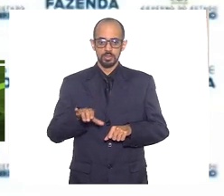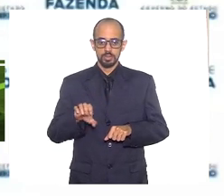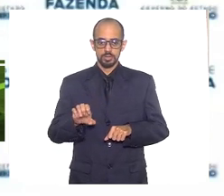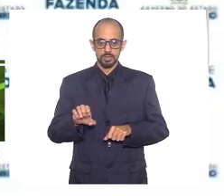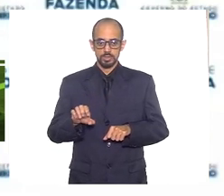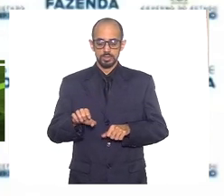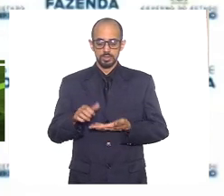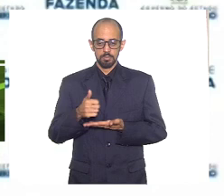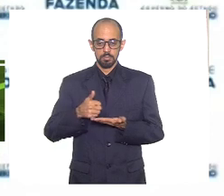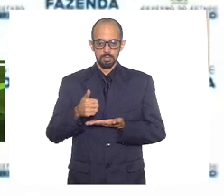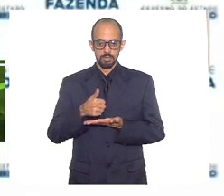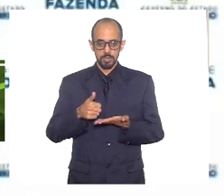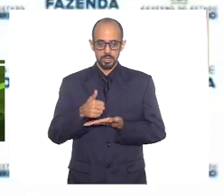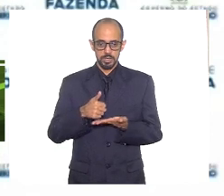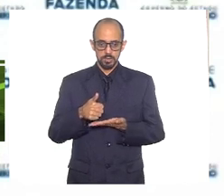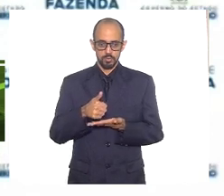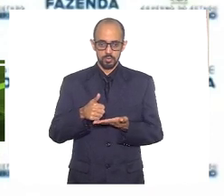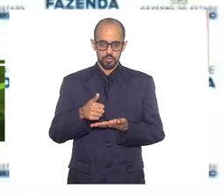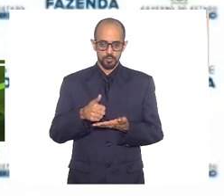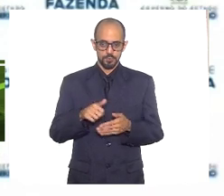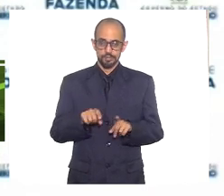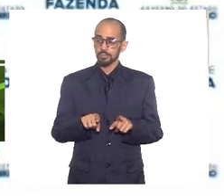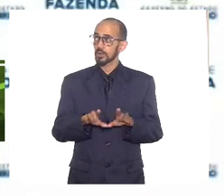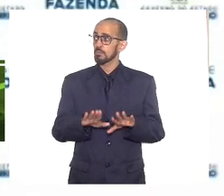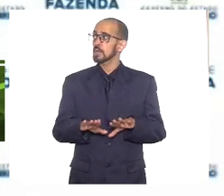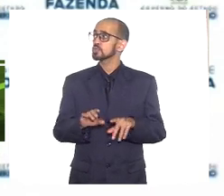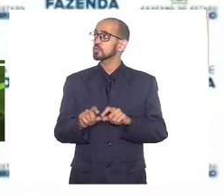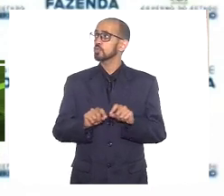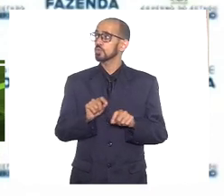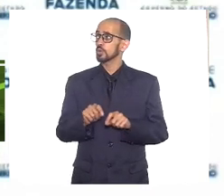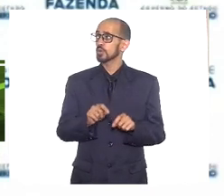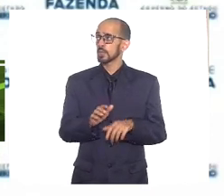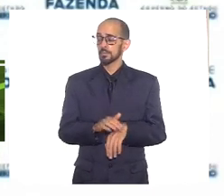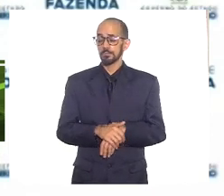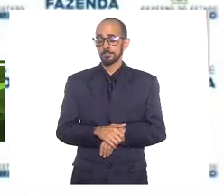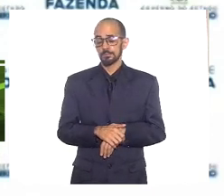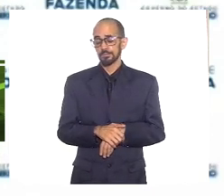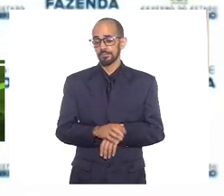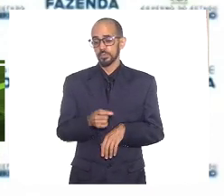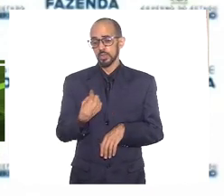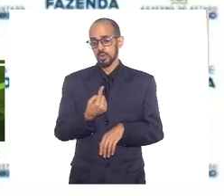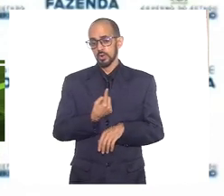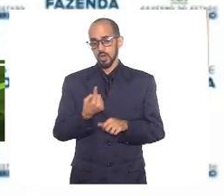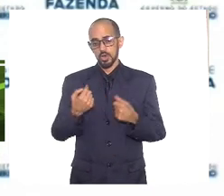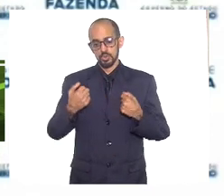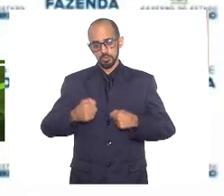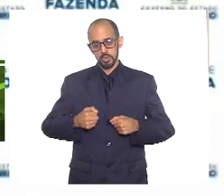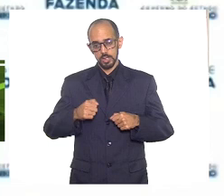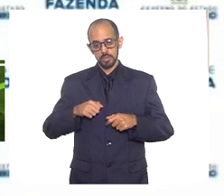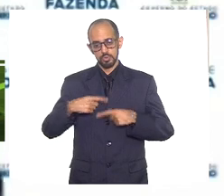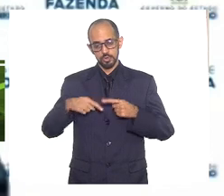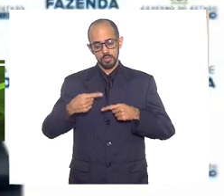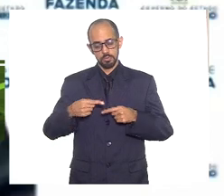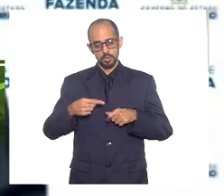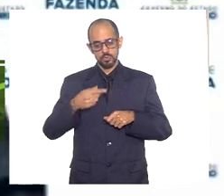da educação, entre outras coisas. Bom, enfim, a gente pode depois aprofundar